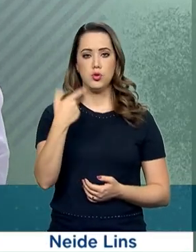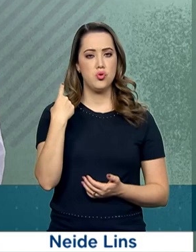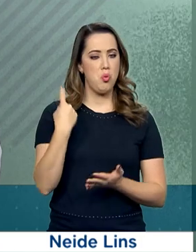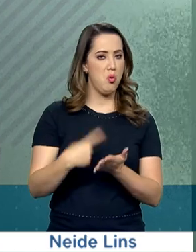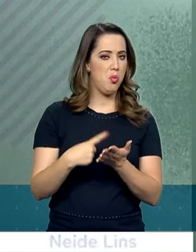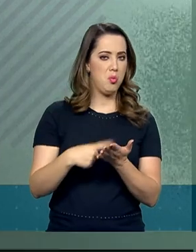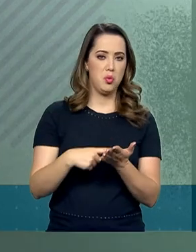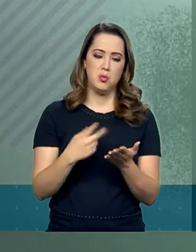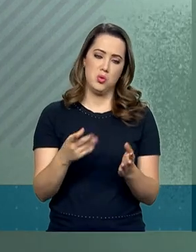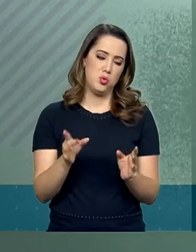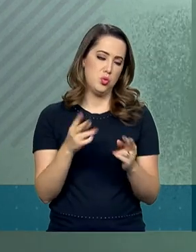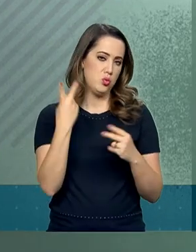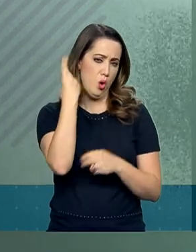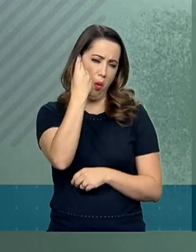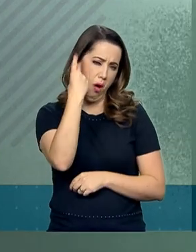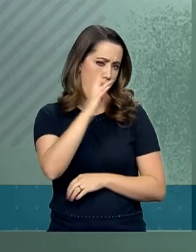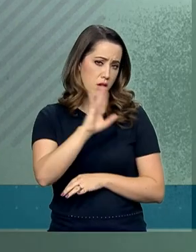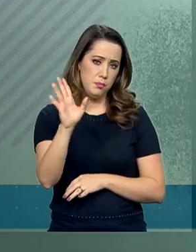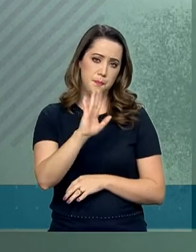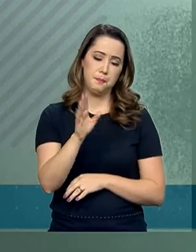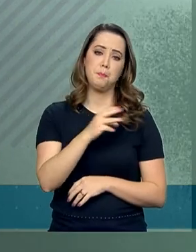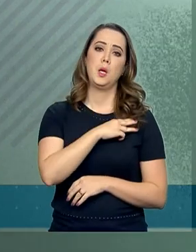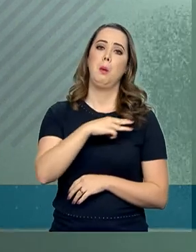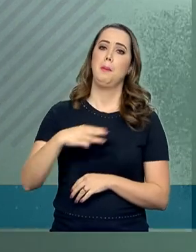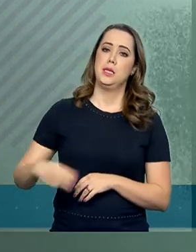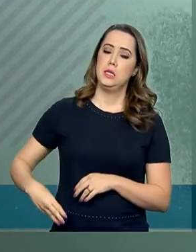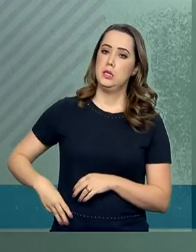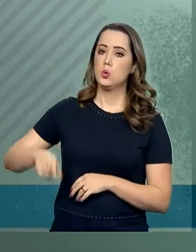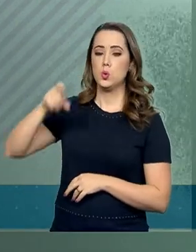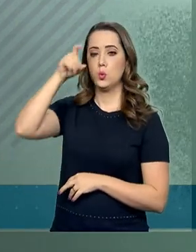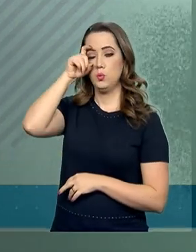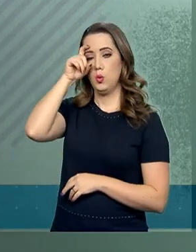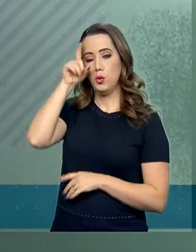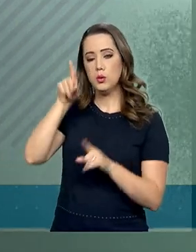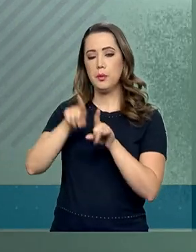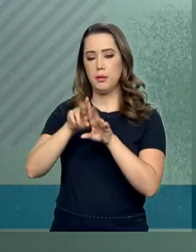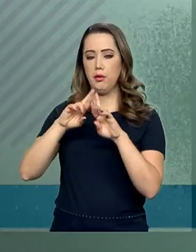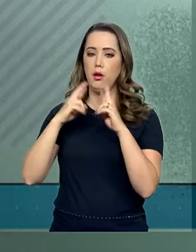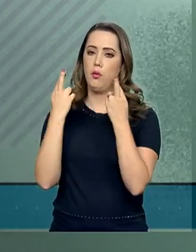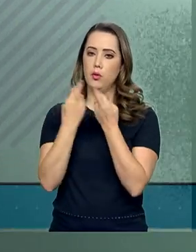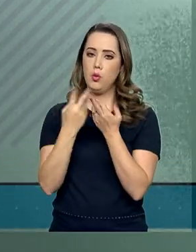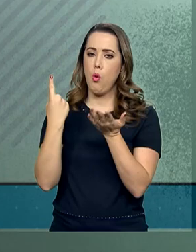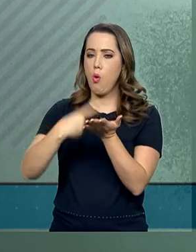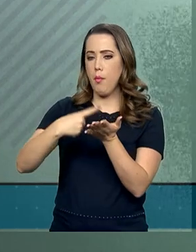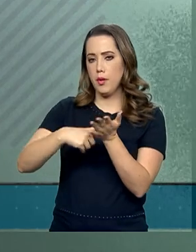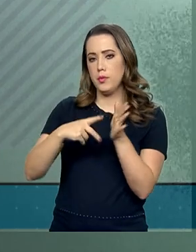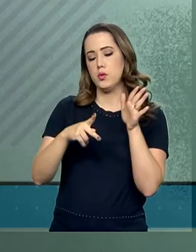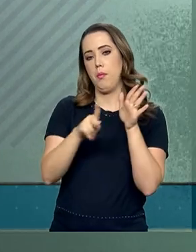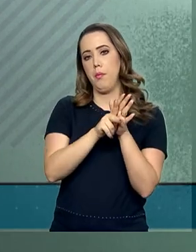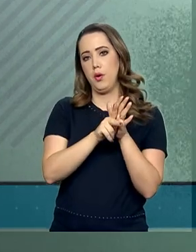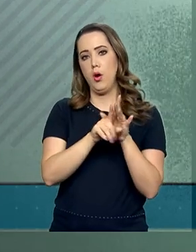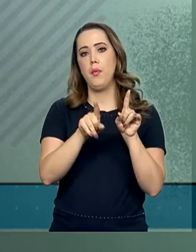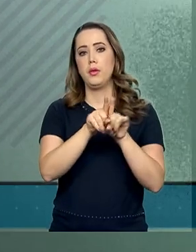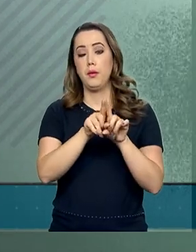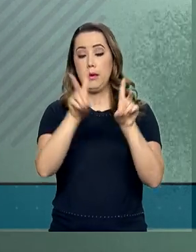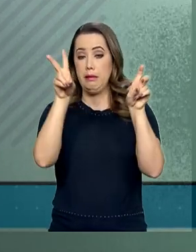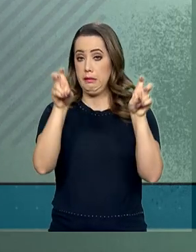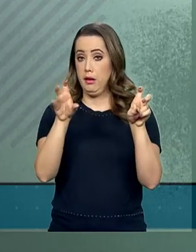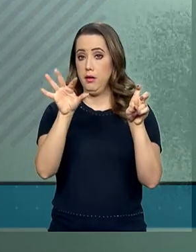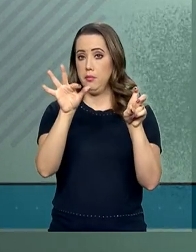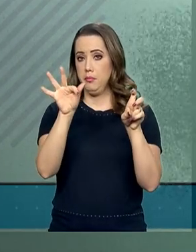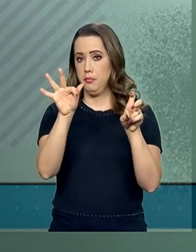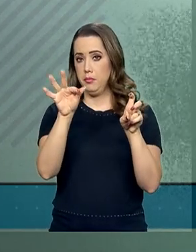com o ministro sérgio moro além dos despachos internos foram tratados assuntos relativos à funai